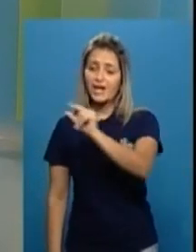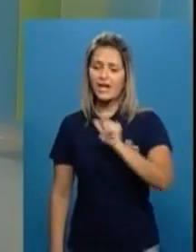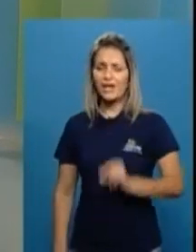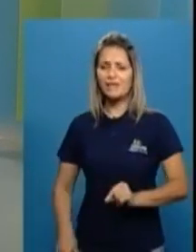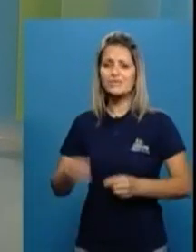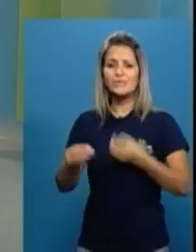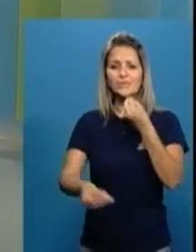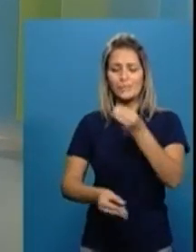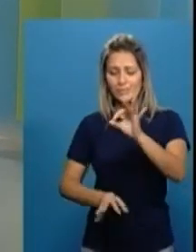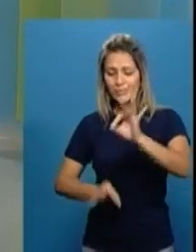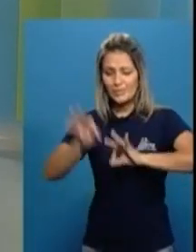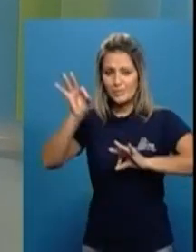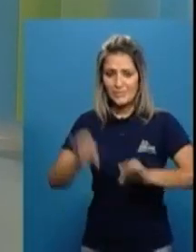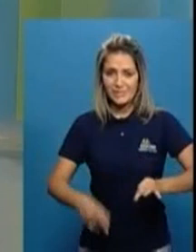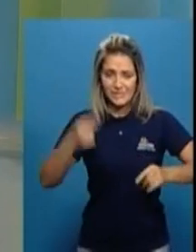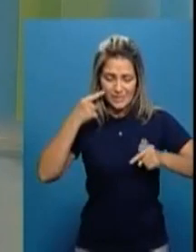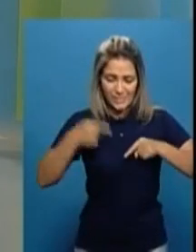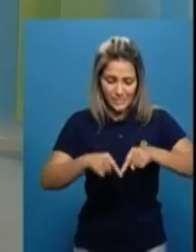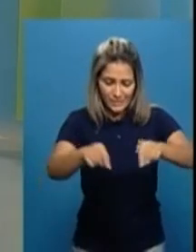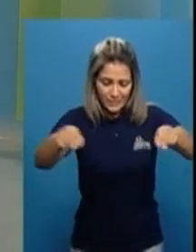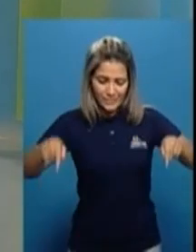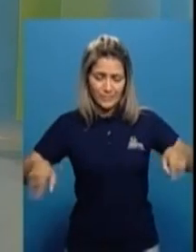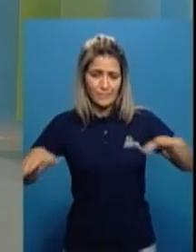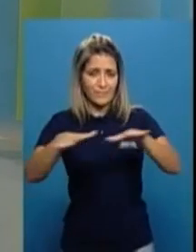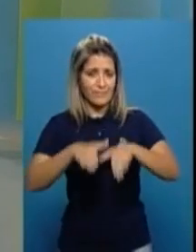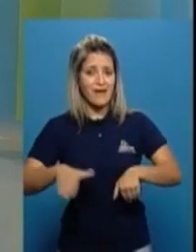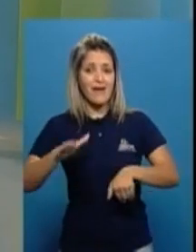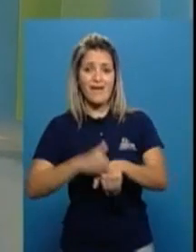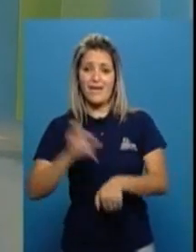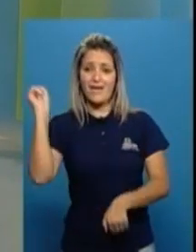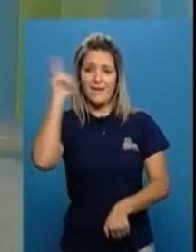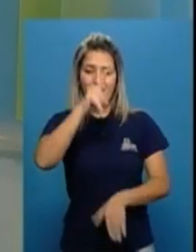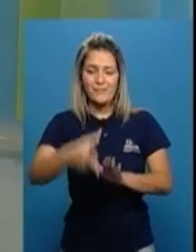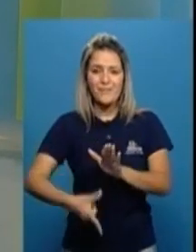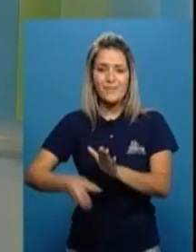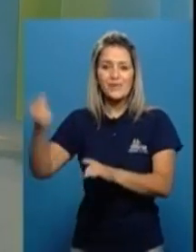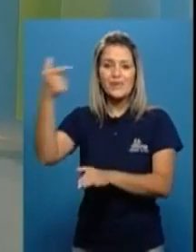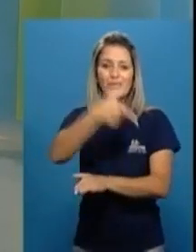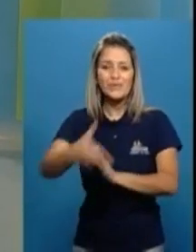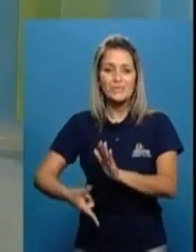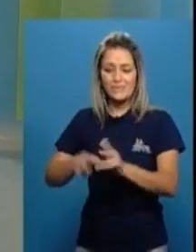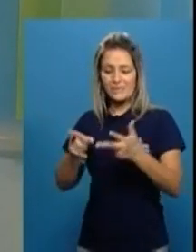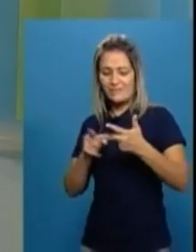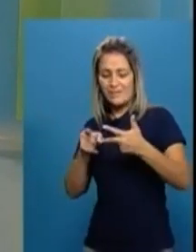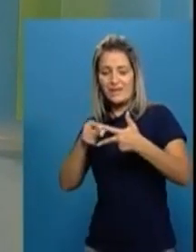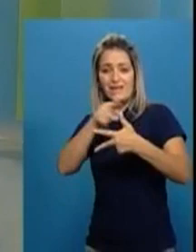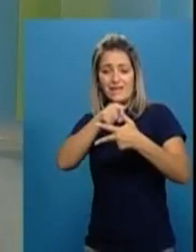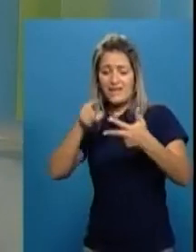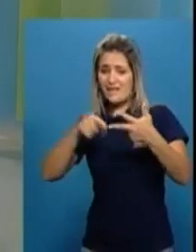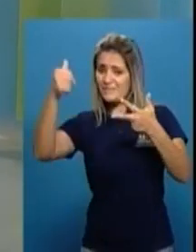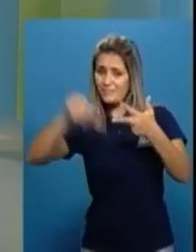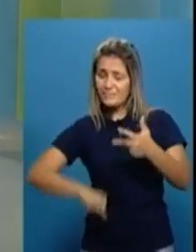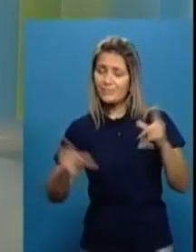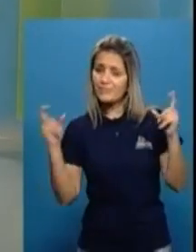complexidade de elaborar um arranjo físico celular é bem maior que nos outros processos, mas também pode ser